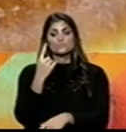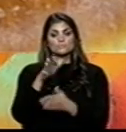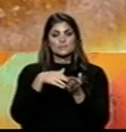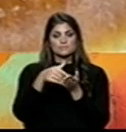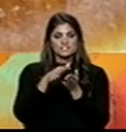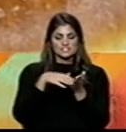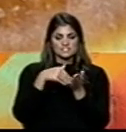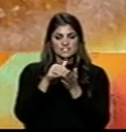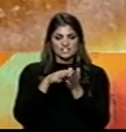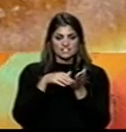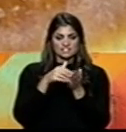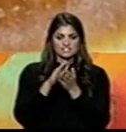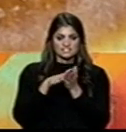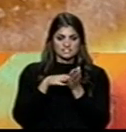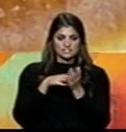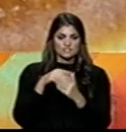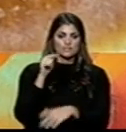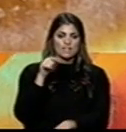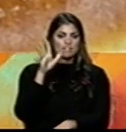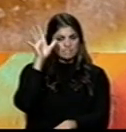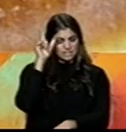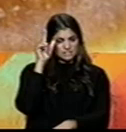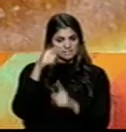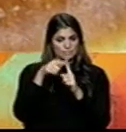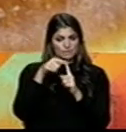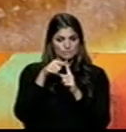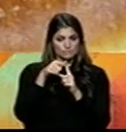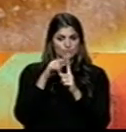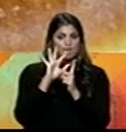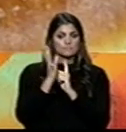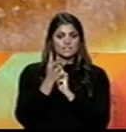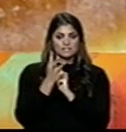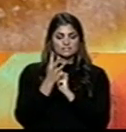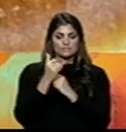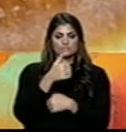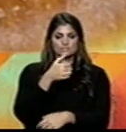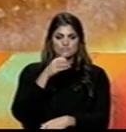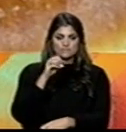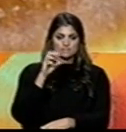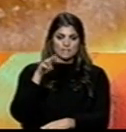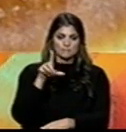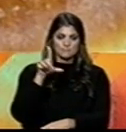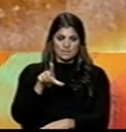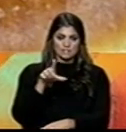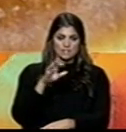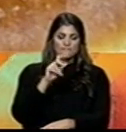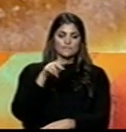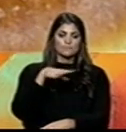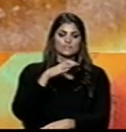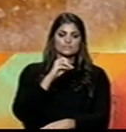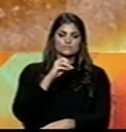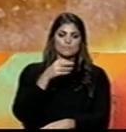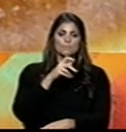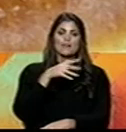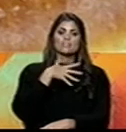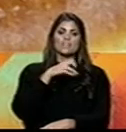menina. Quantas meias vai ser? Ovos, 2, mais 1 para pincelar, exatamente. Leite morno, 250 ml e fermento de padeiro